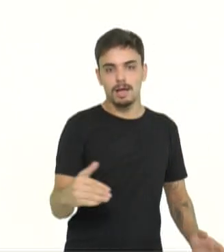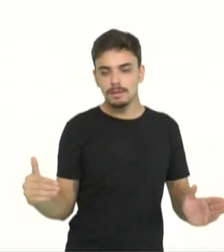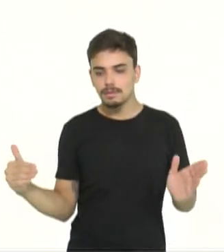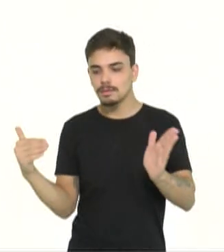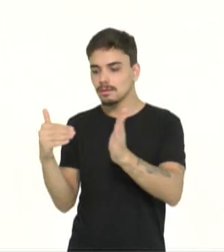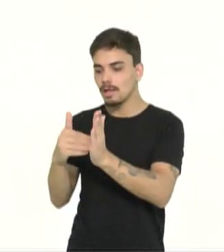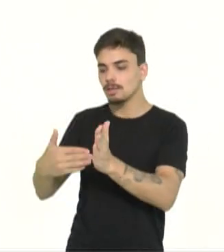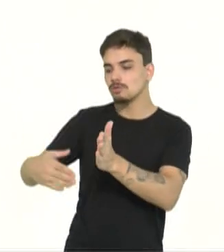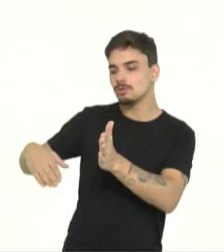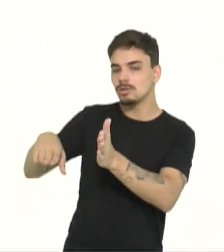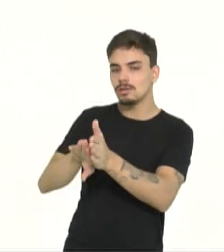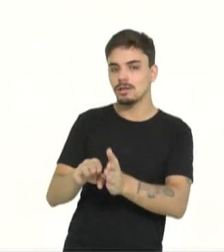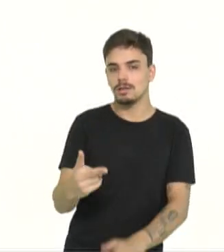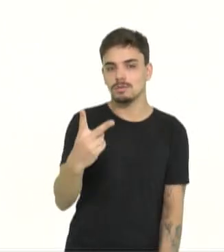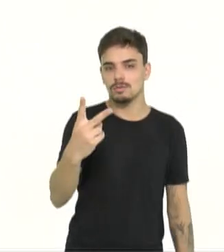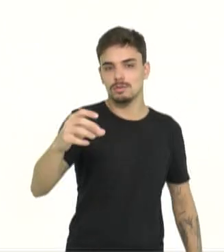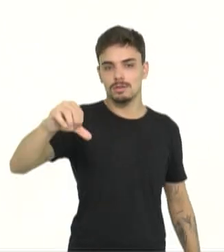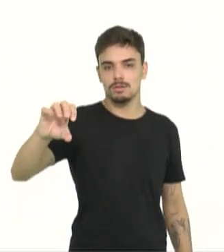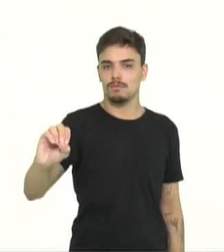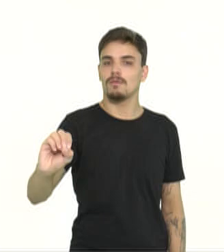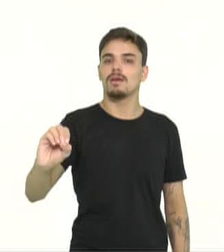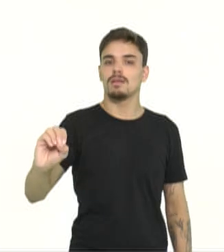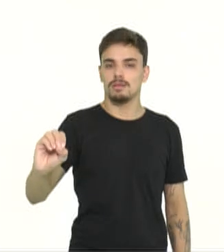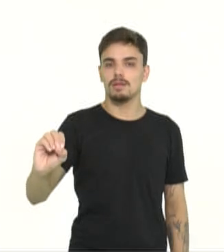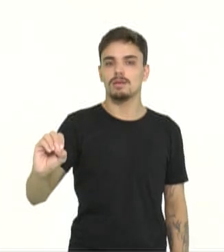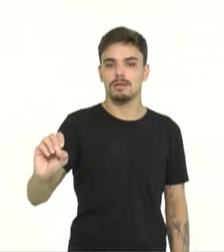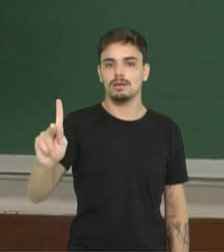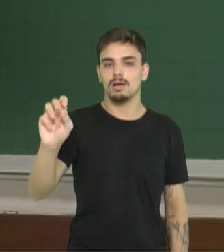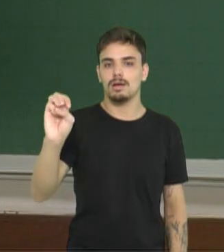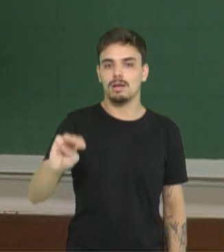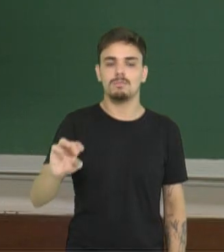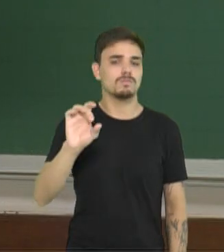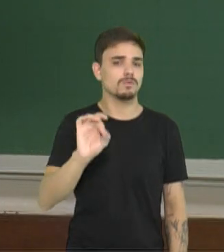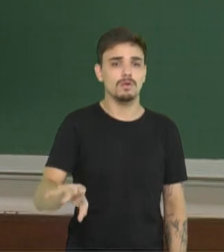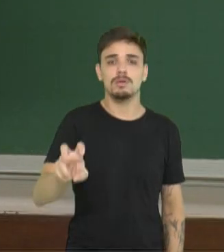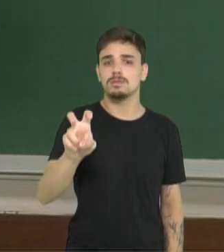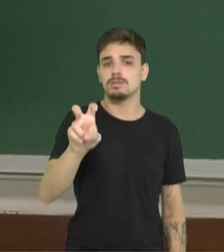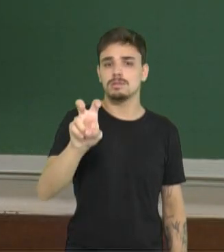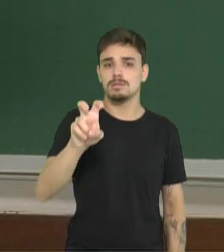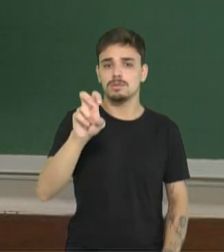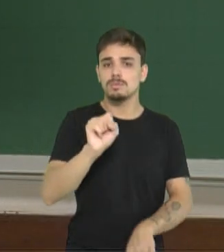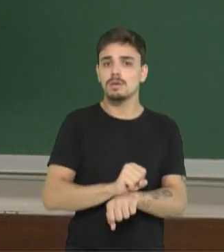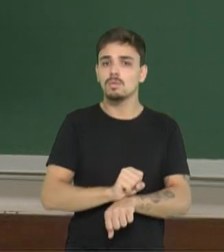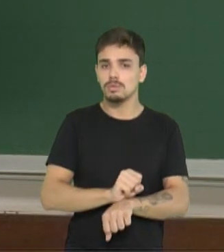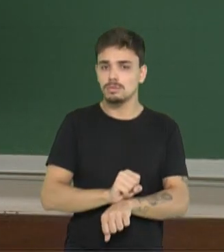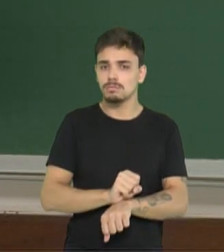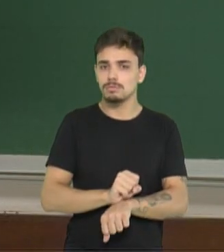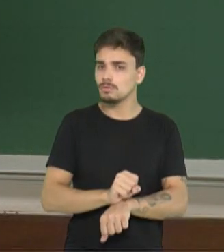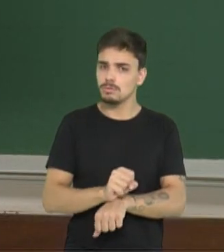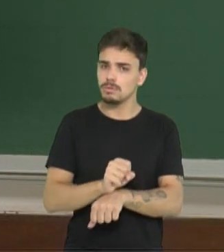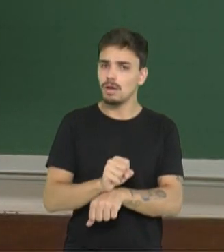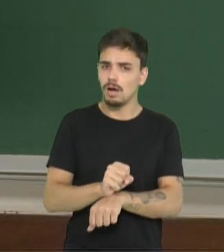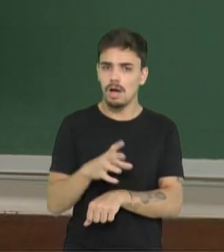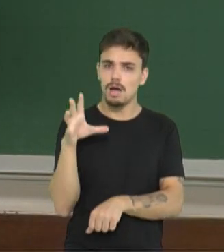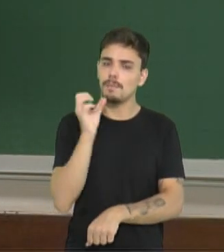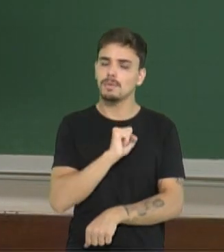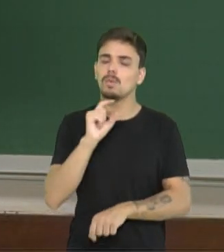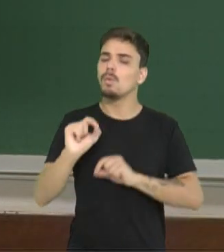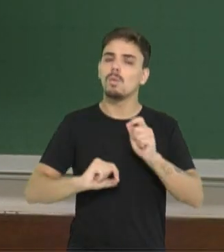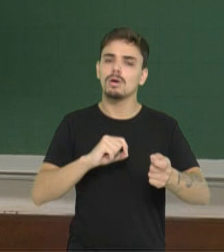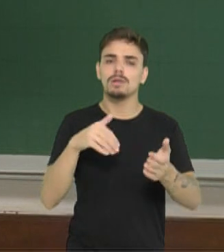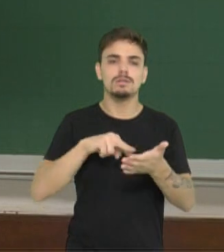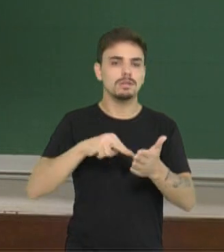e chegar a 290 km por hora em apenas 5 segundos. O que isso significa na